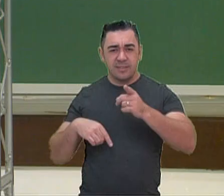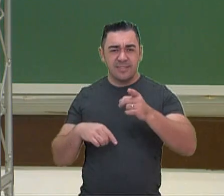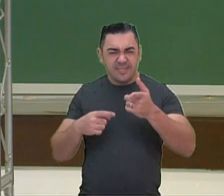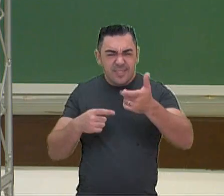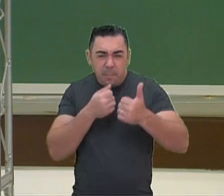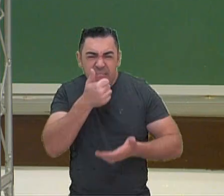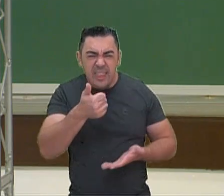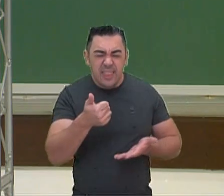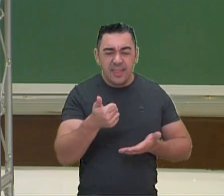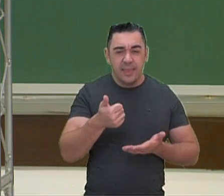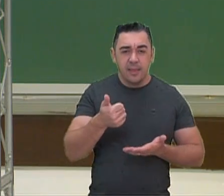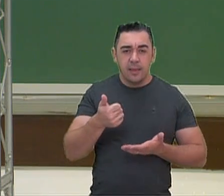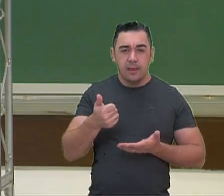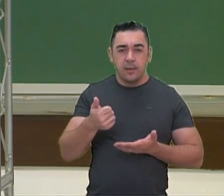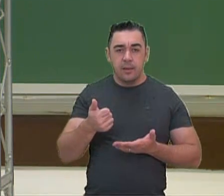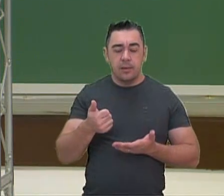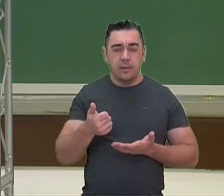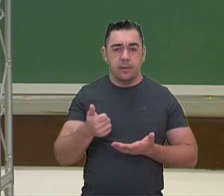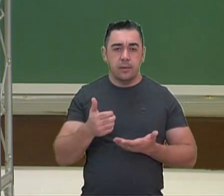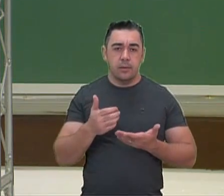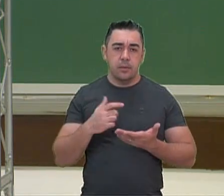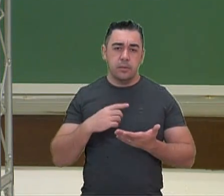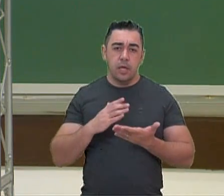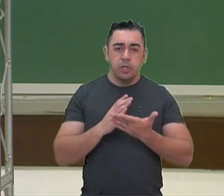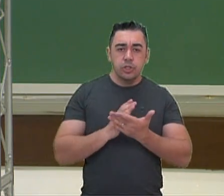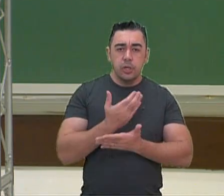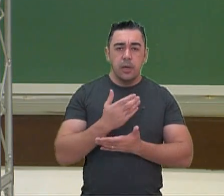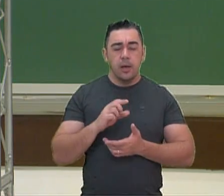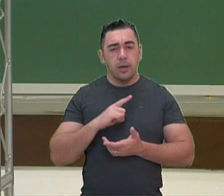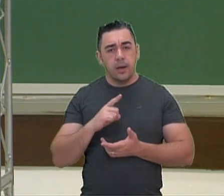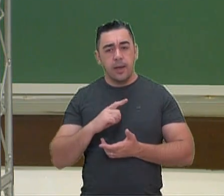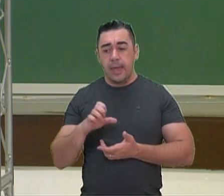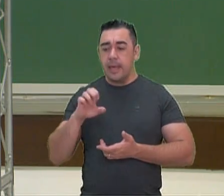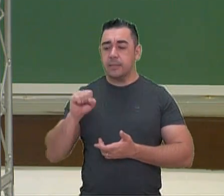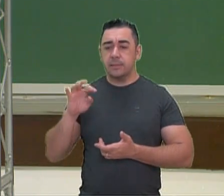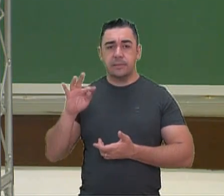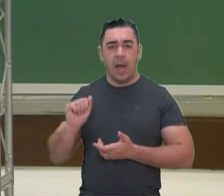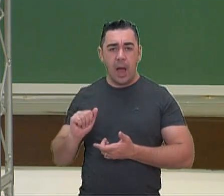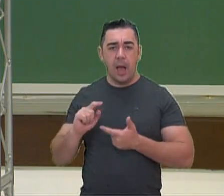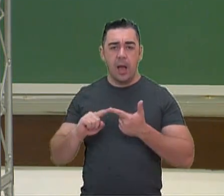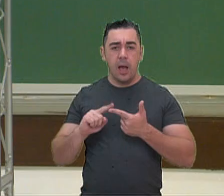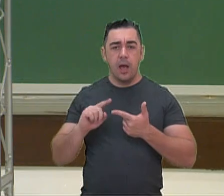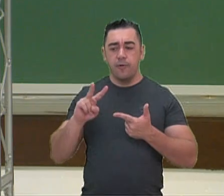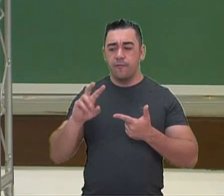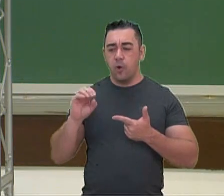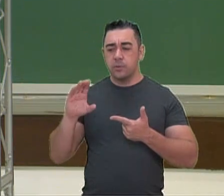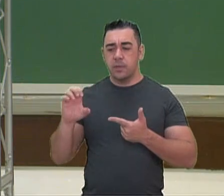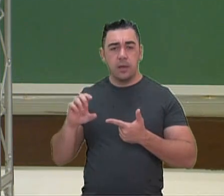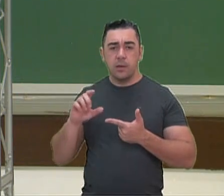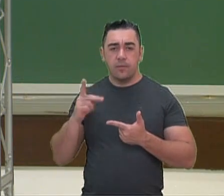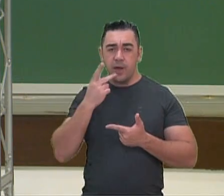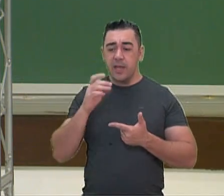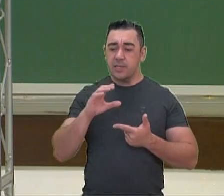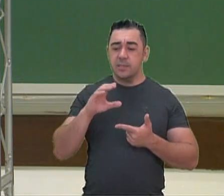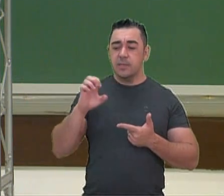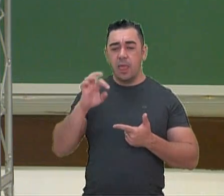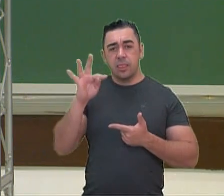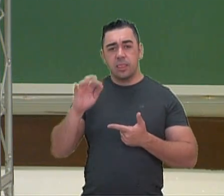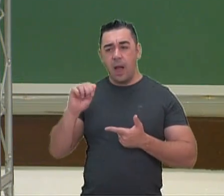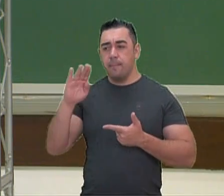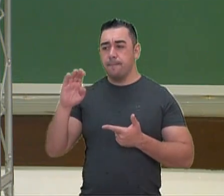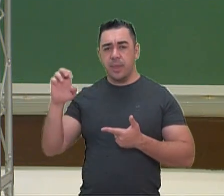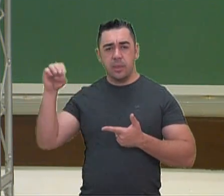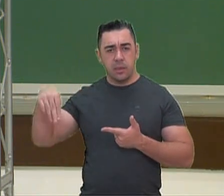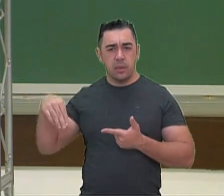o vo do se e tirei o es de estar. Então, você está bem é